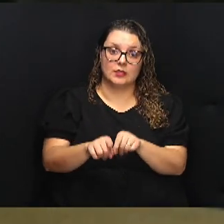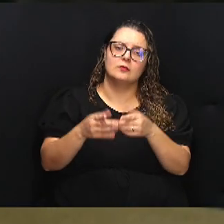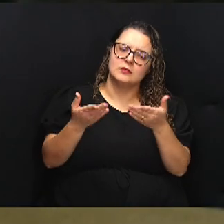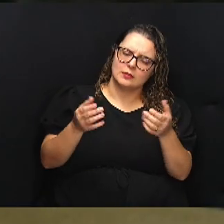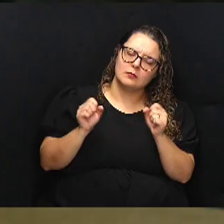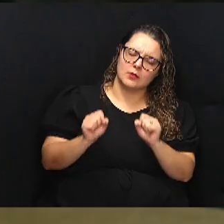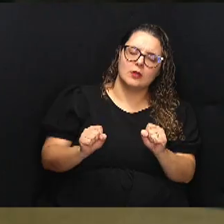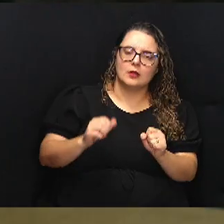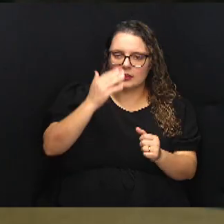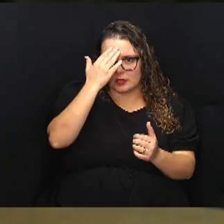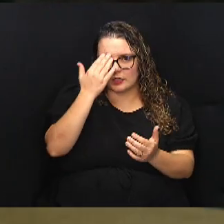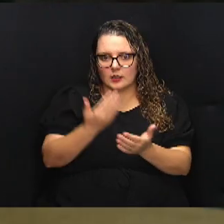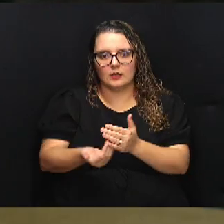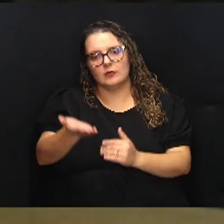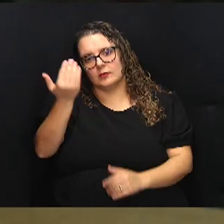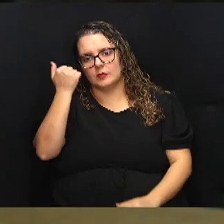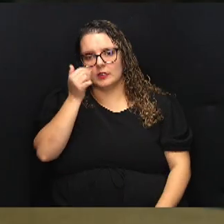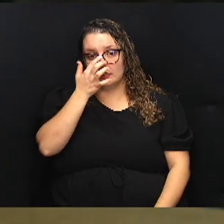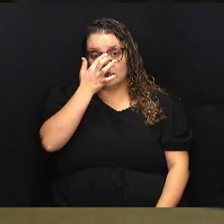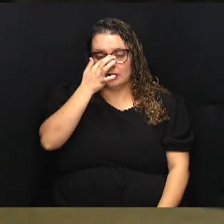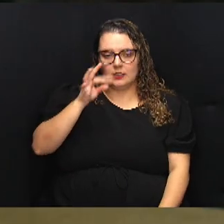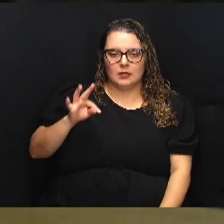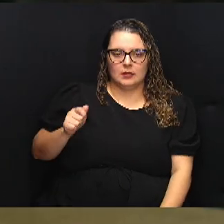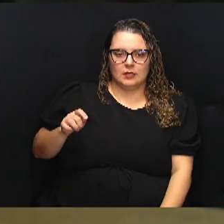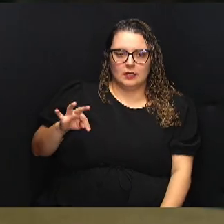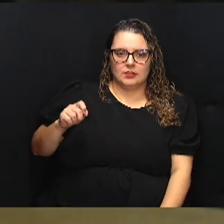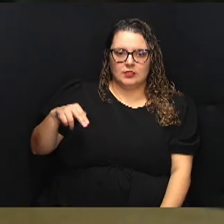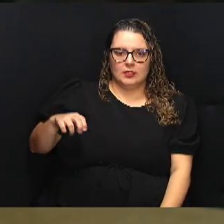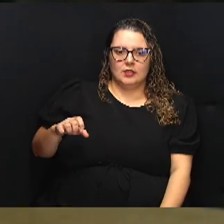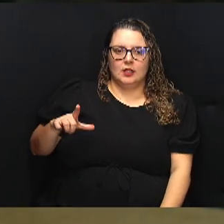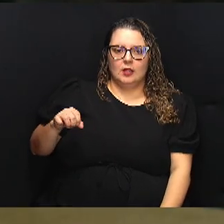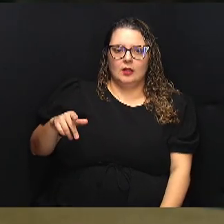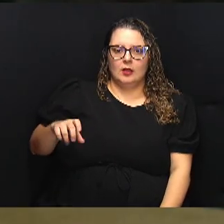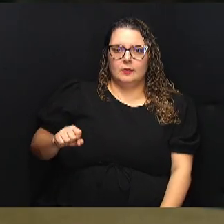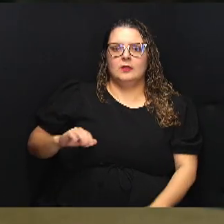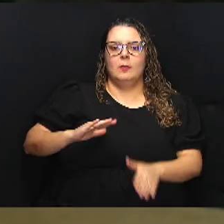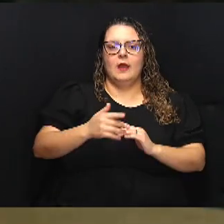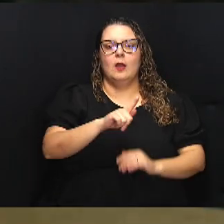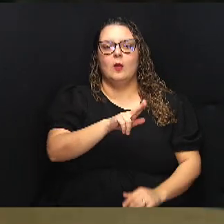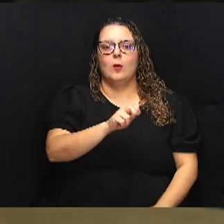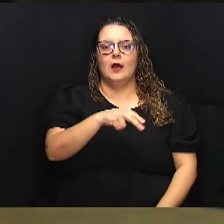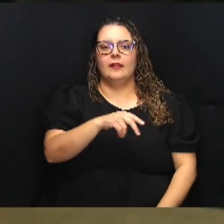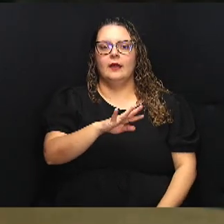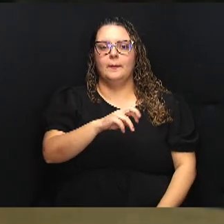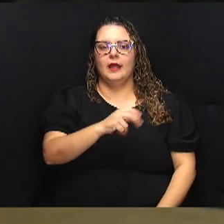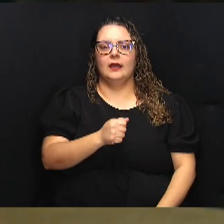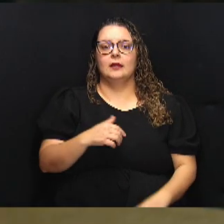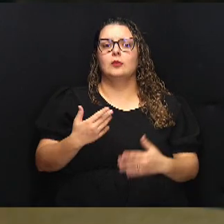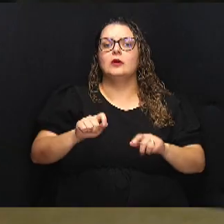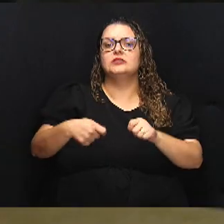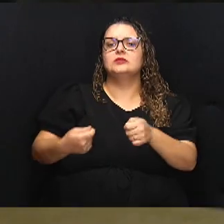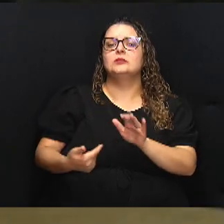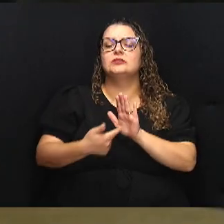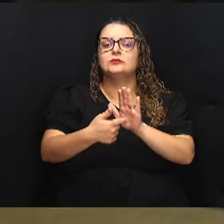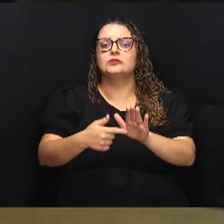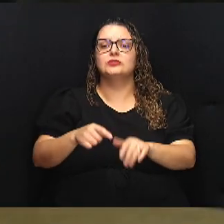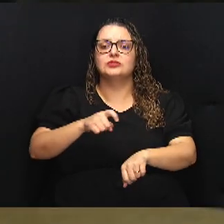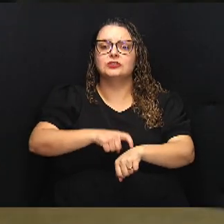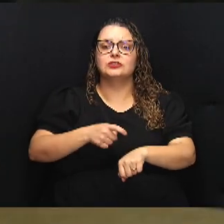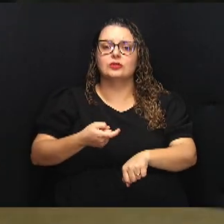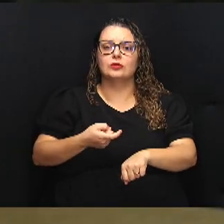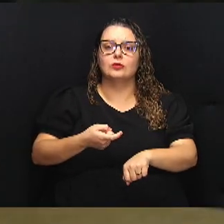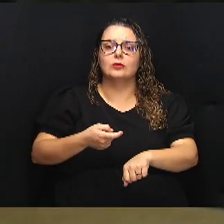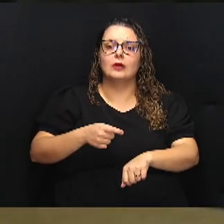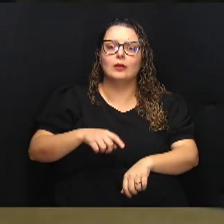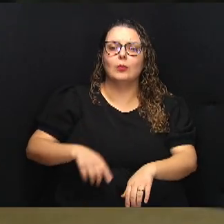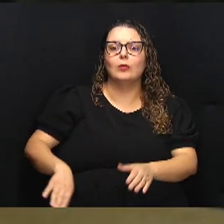então é só acreditar. Vamos lá, Tatiane Lopes do Guanabara, quais sinais mostram que chegou a hora de mudar o rumo do